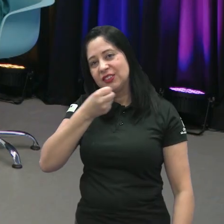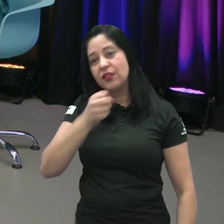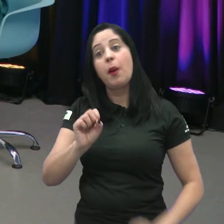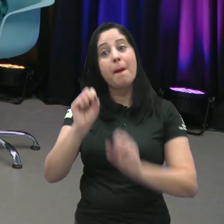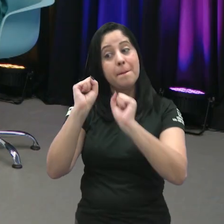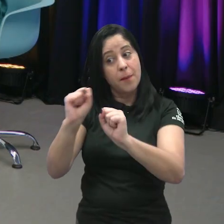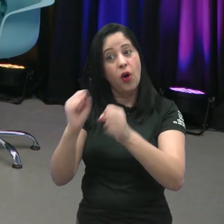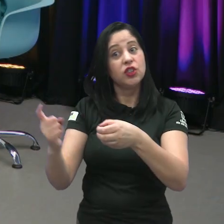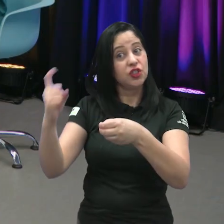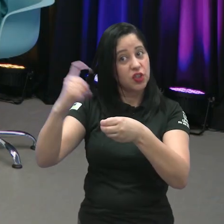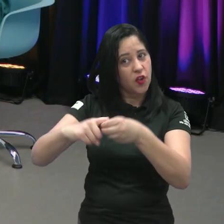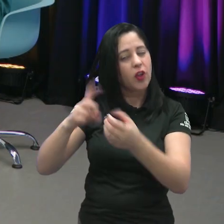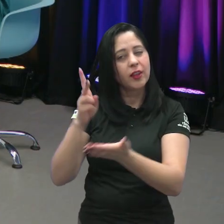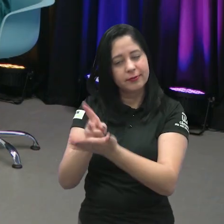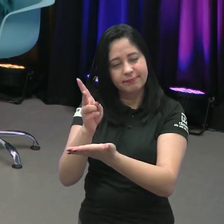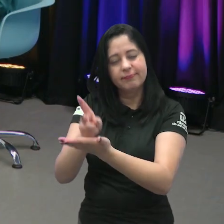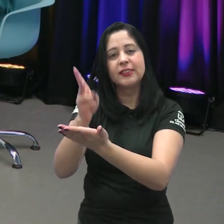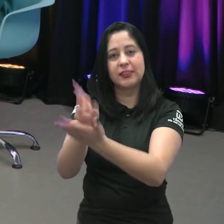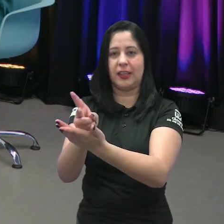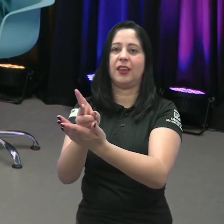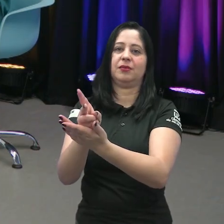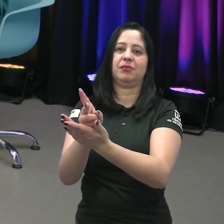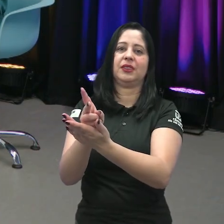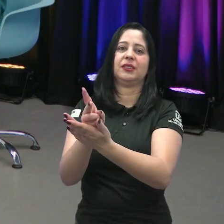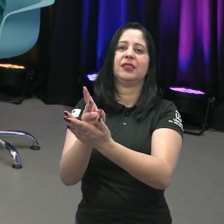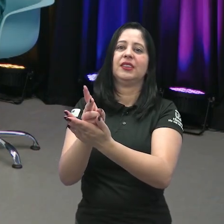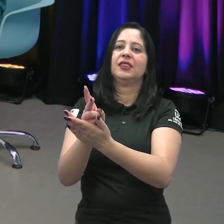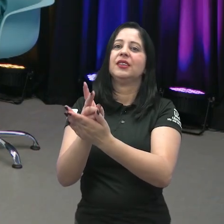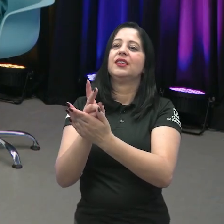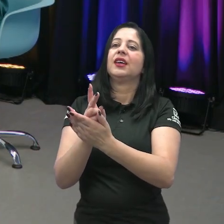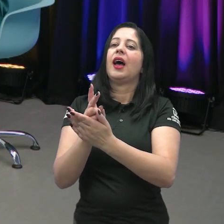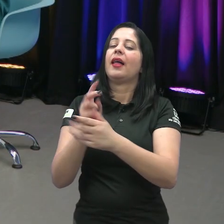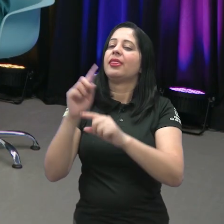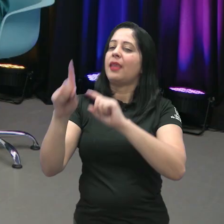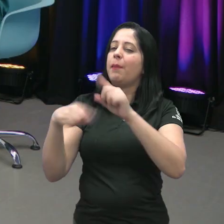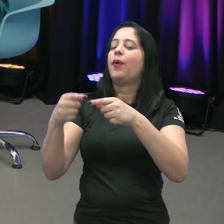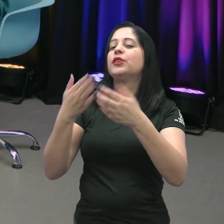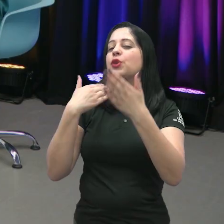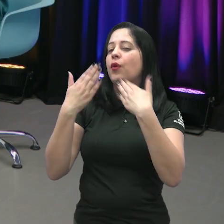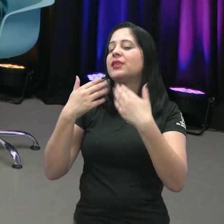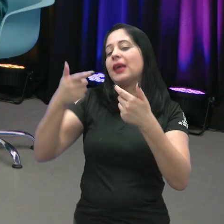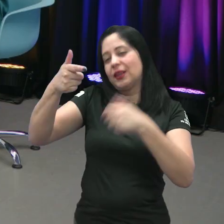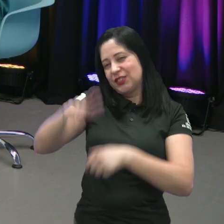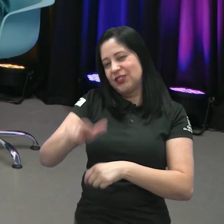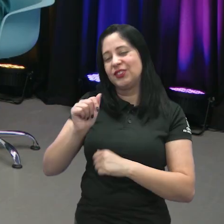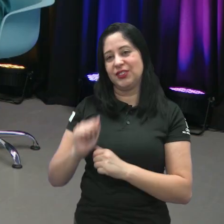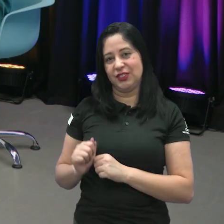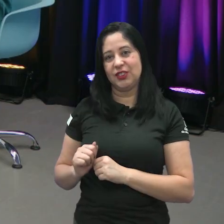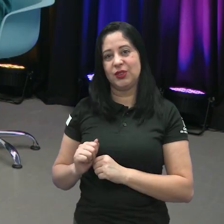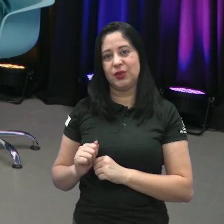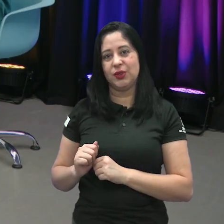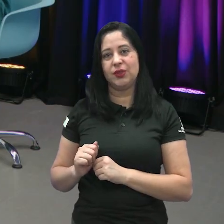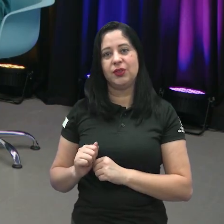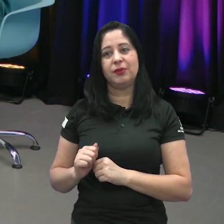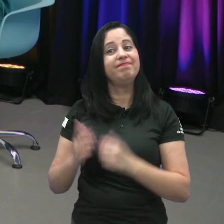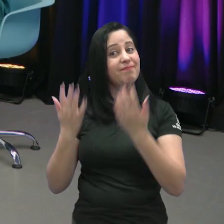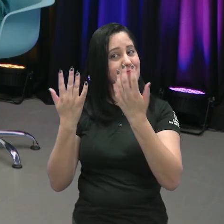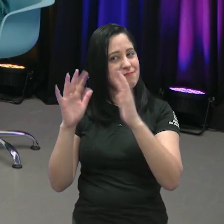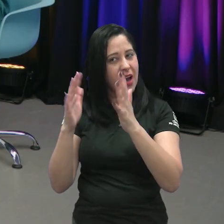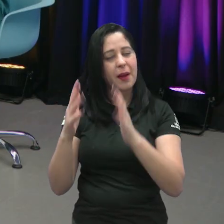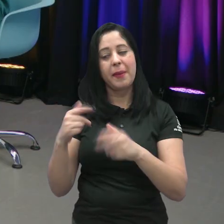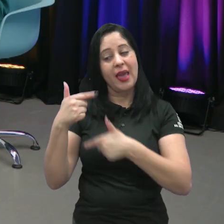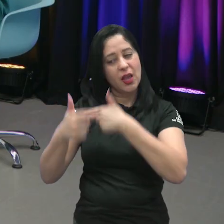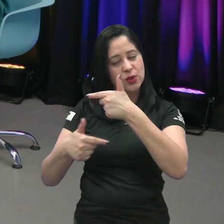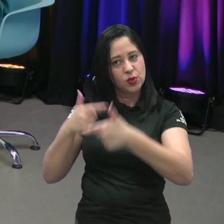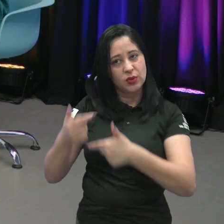portas abertas para quando você quiser voltar, a gente fazer uma segunda rodada aí, porque eu acho que a gente tem muita coisa para falar. E